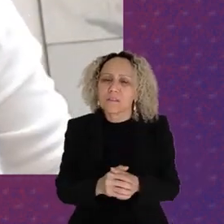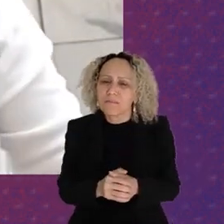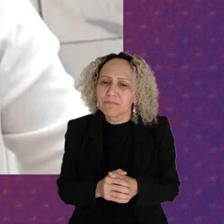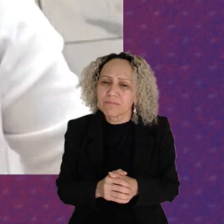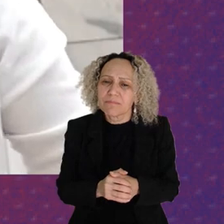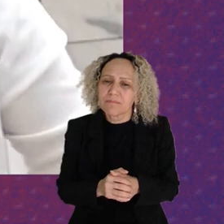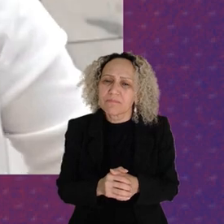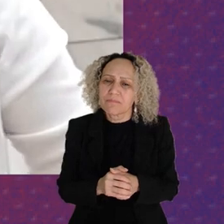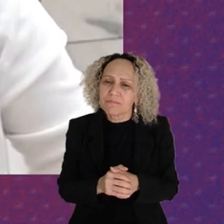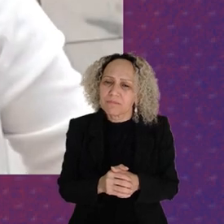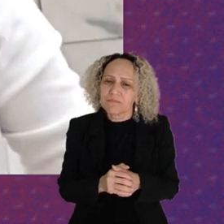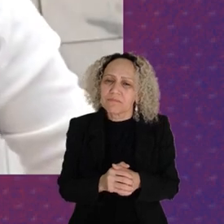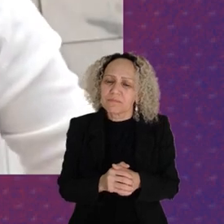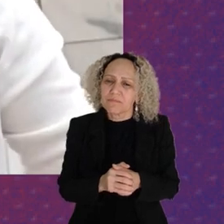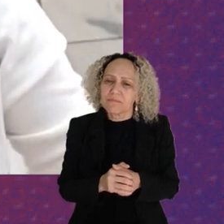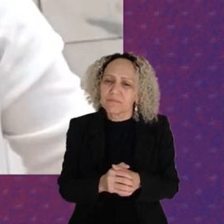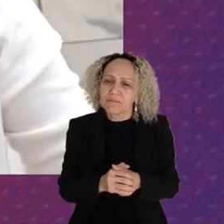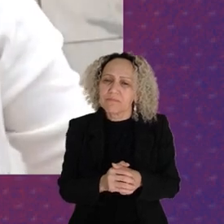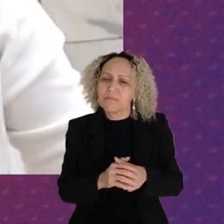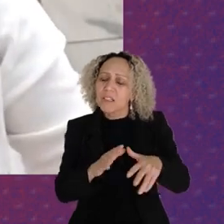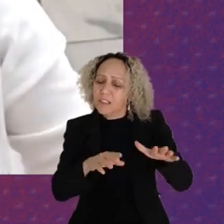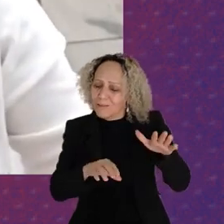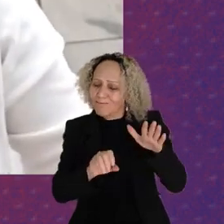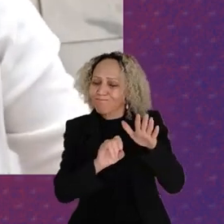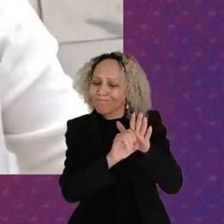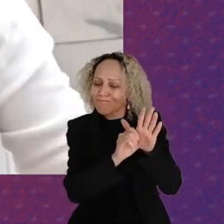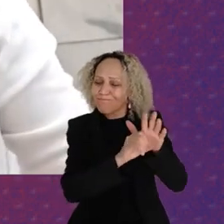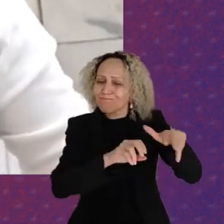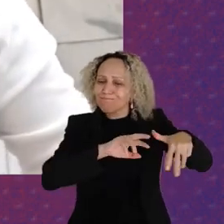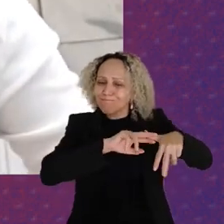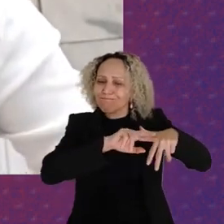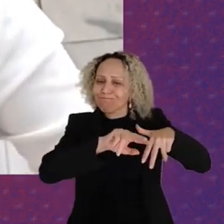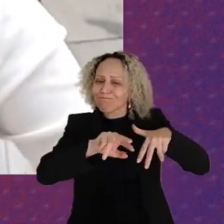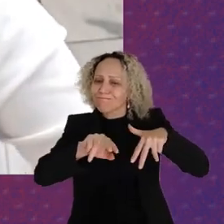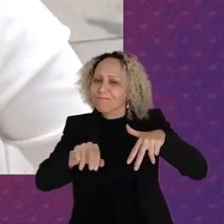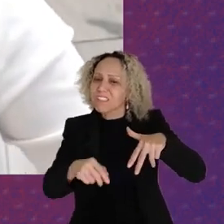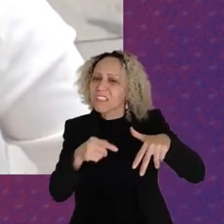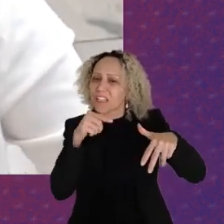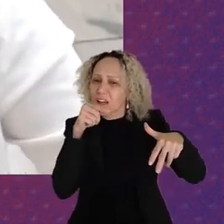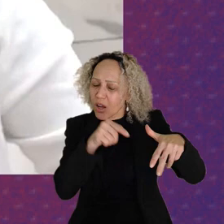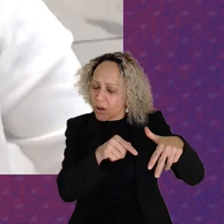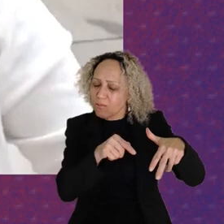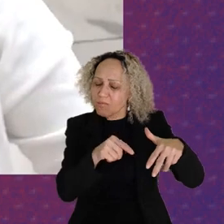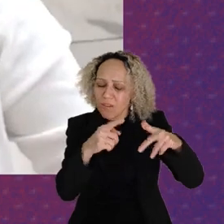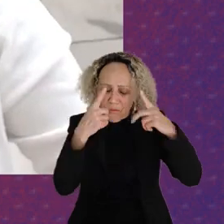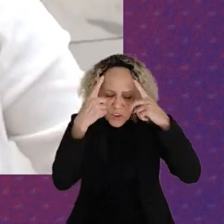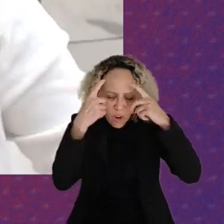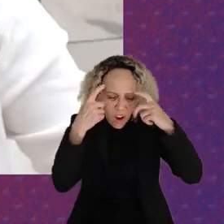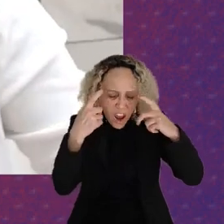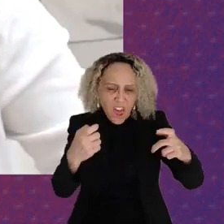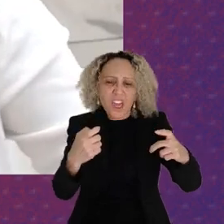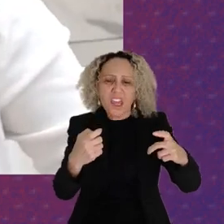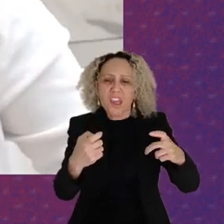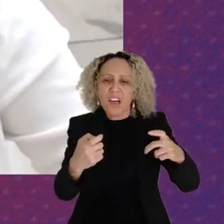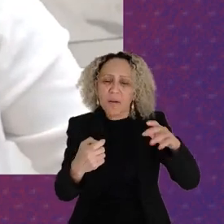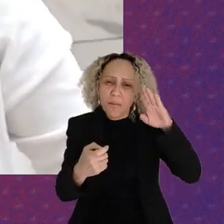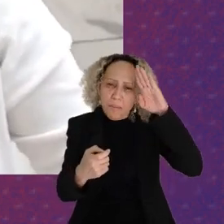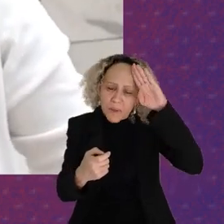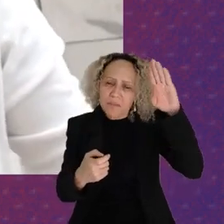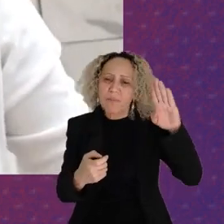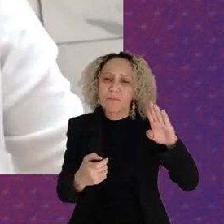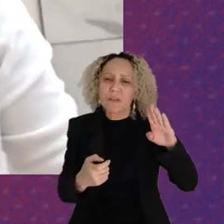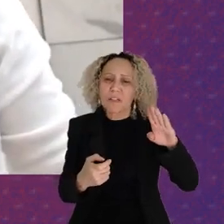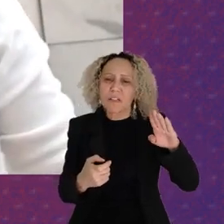identidades de gênero, né, uma violência que atinge sobremaneira, em sua maioria das vezes,